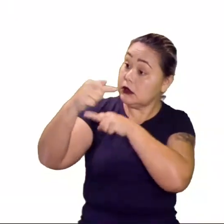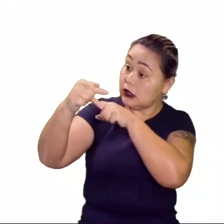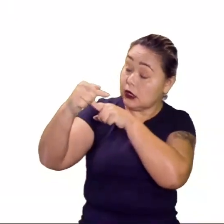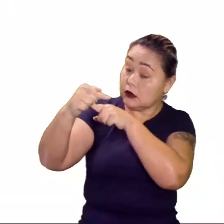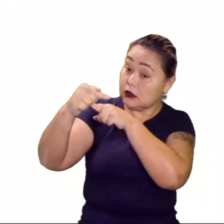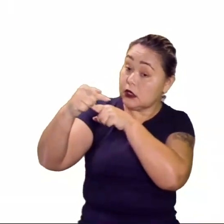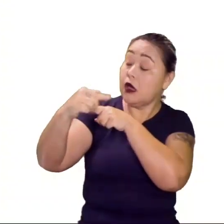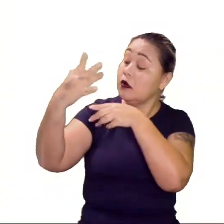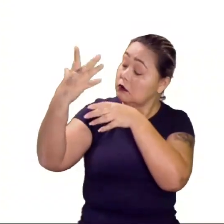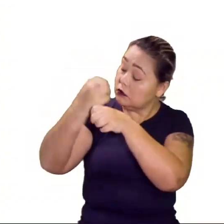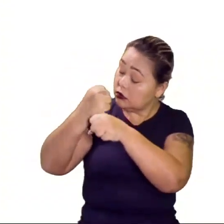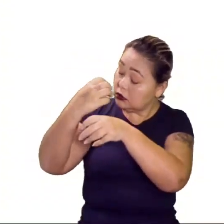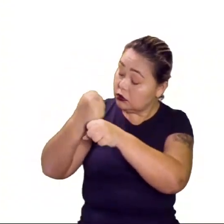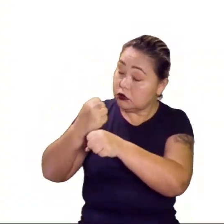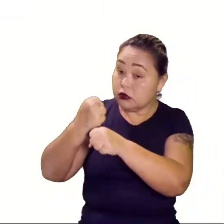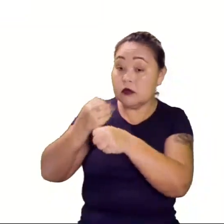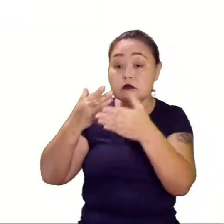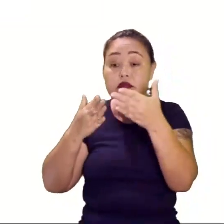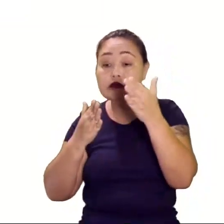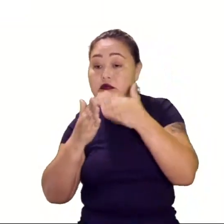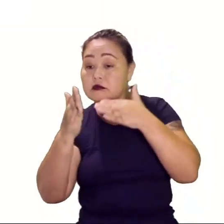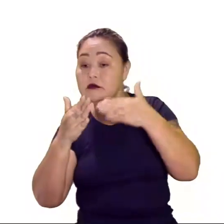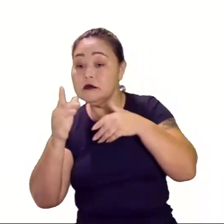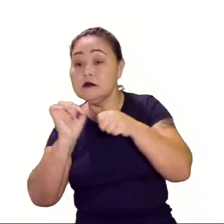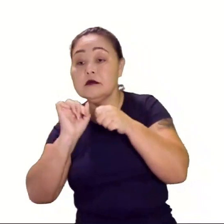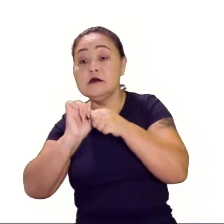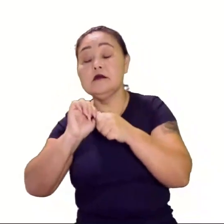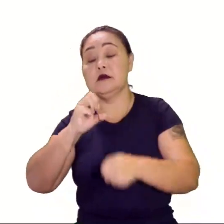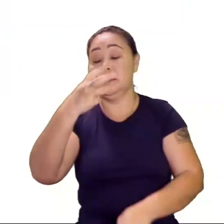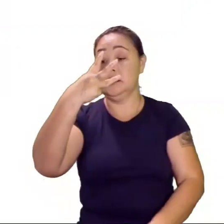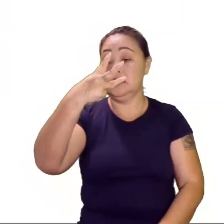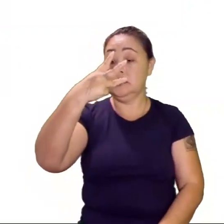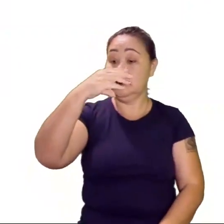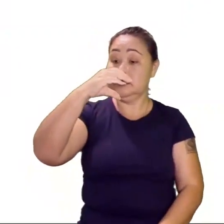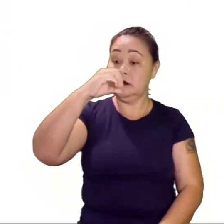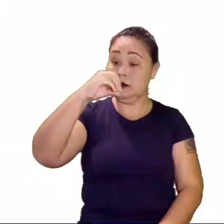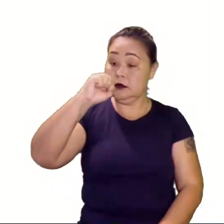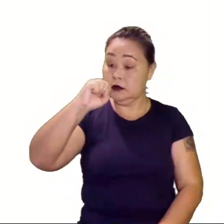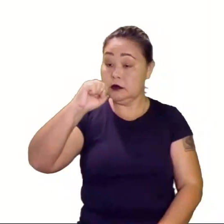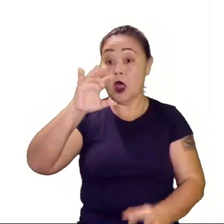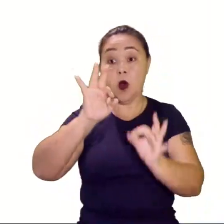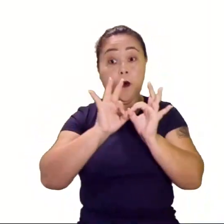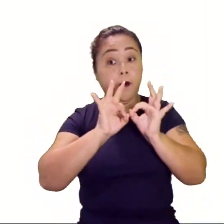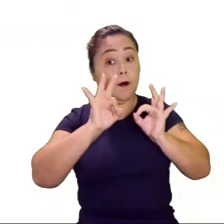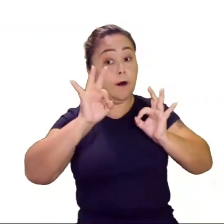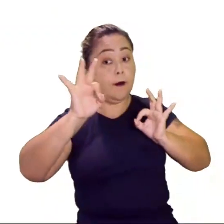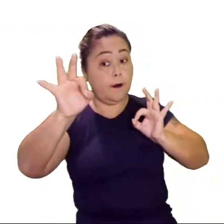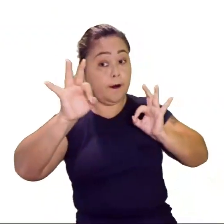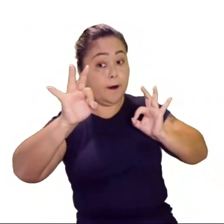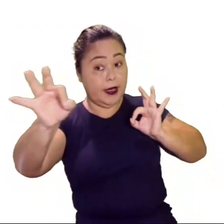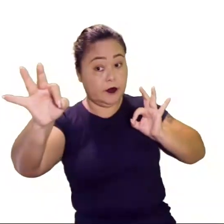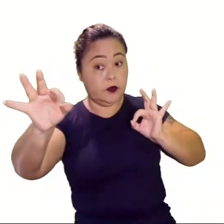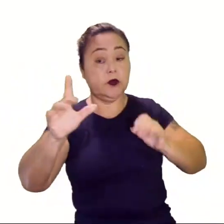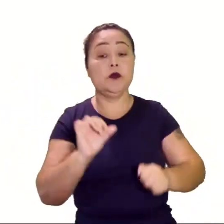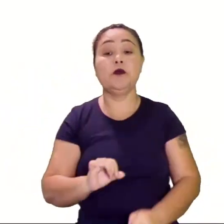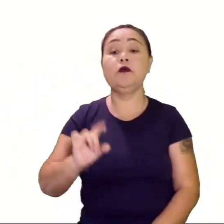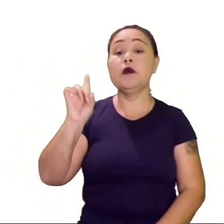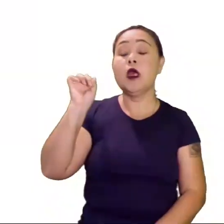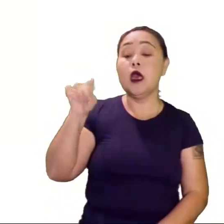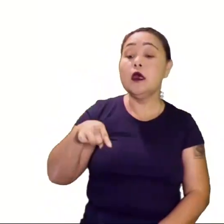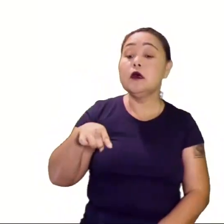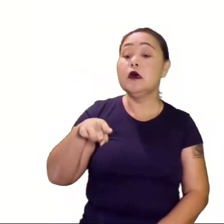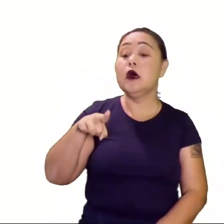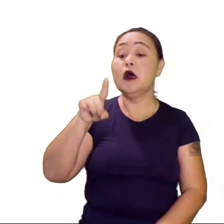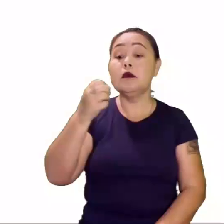7 portas que ele passou, 308 metros. E essa daqui é bem legal porque como tem uma